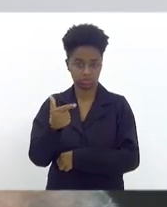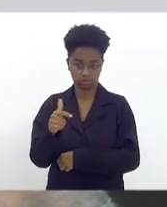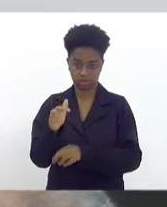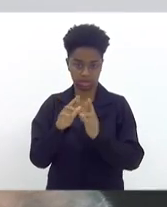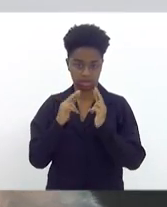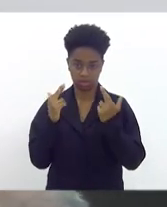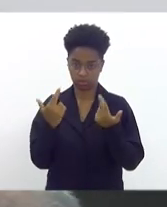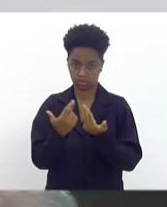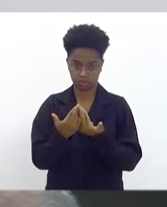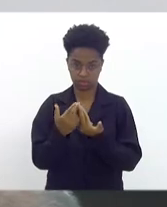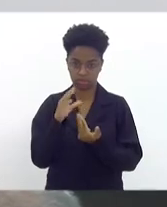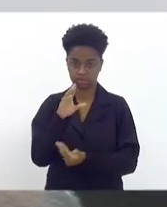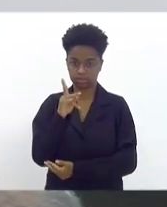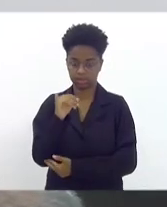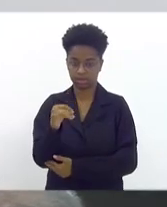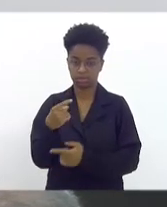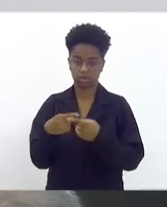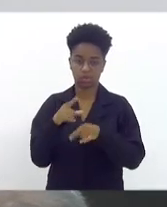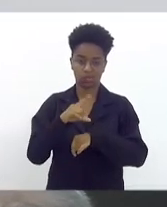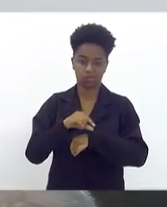reunião de uma das CPIs, apesar do horário